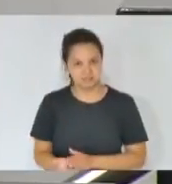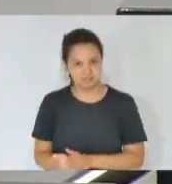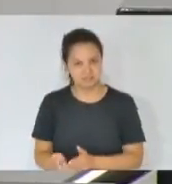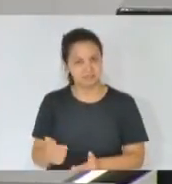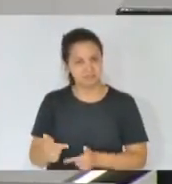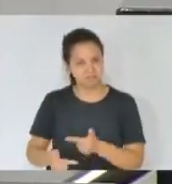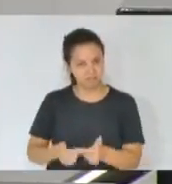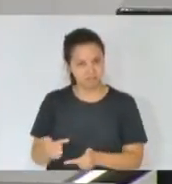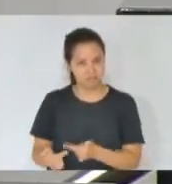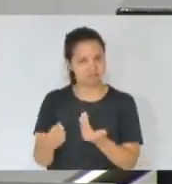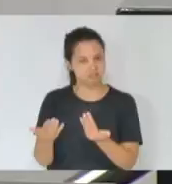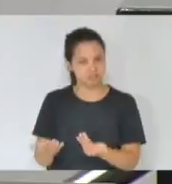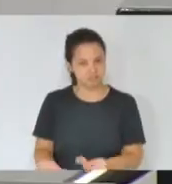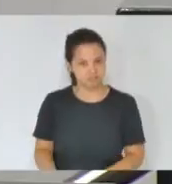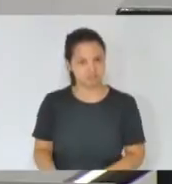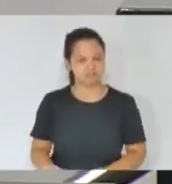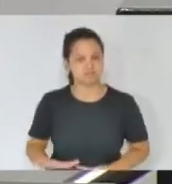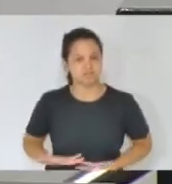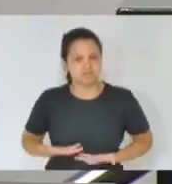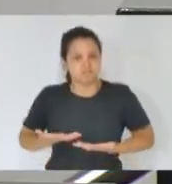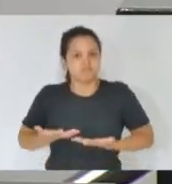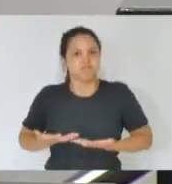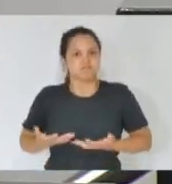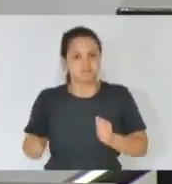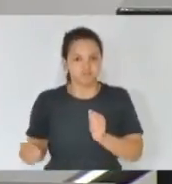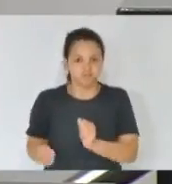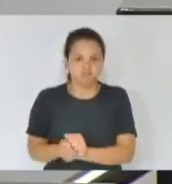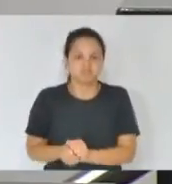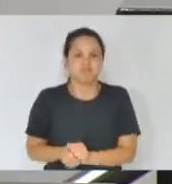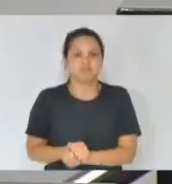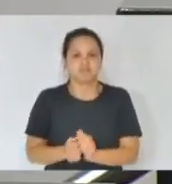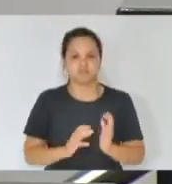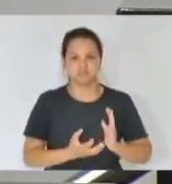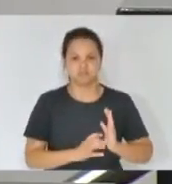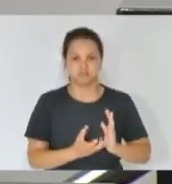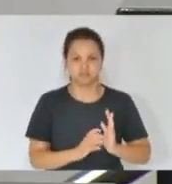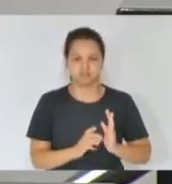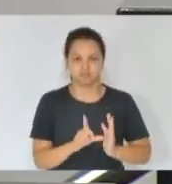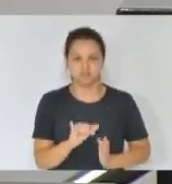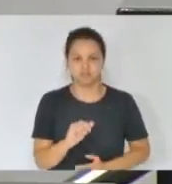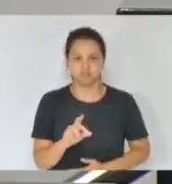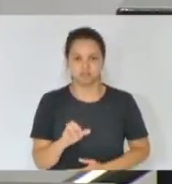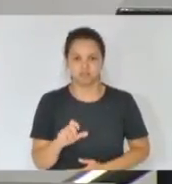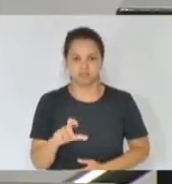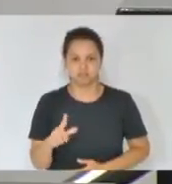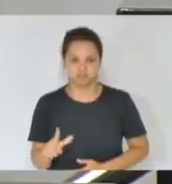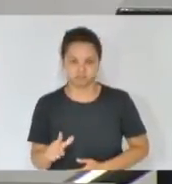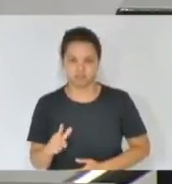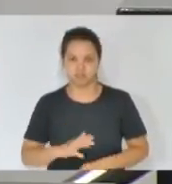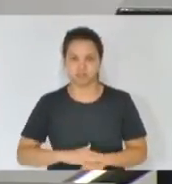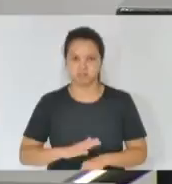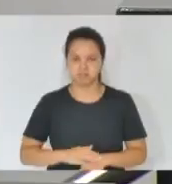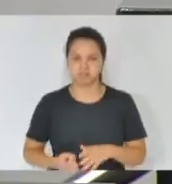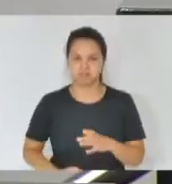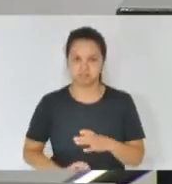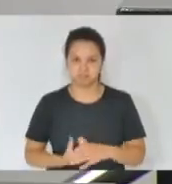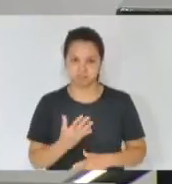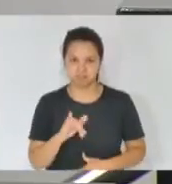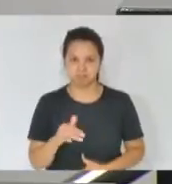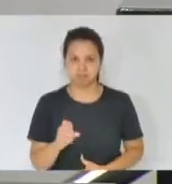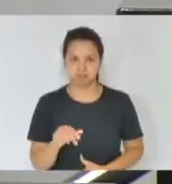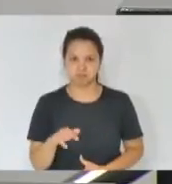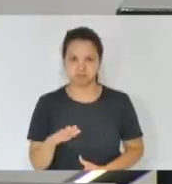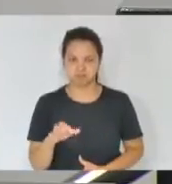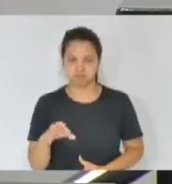engrandece estar lado a lado, ombro a ombro, no Partido Liberal, comandado pelo senador Jorginho Melo, que é o